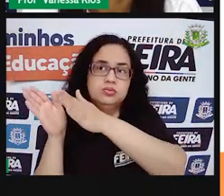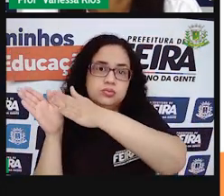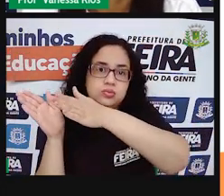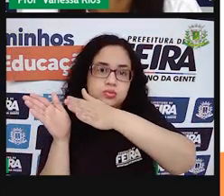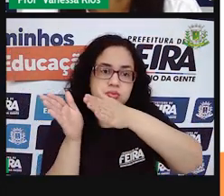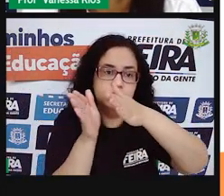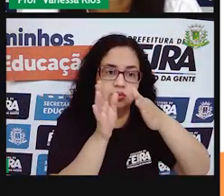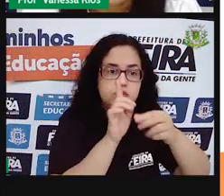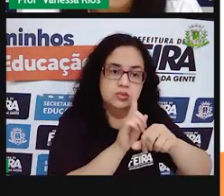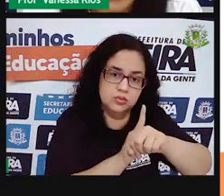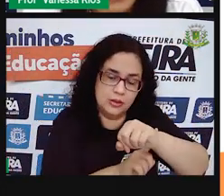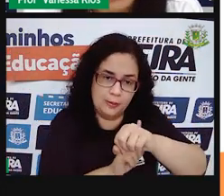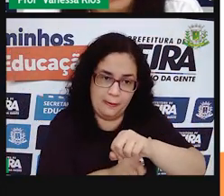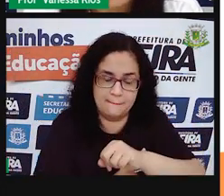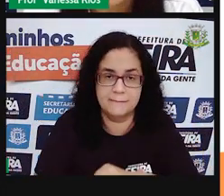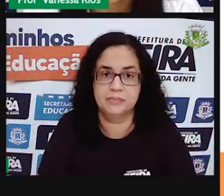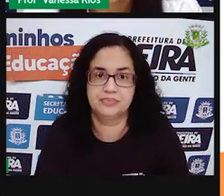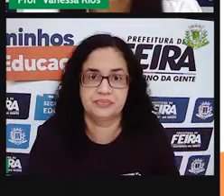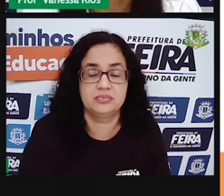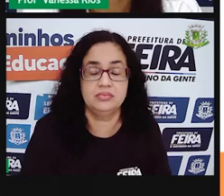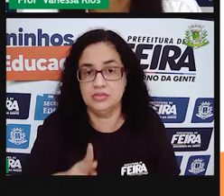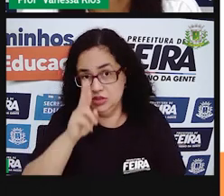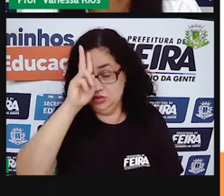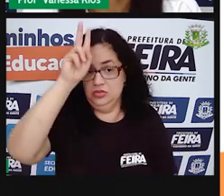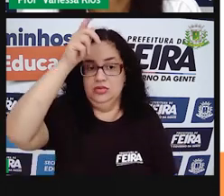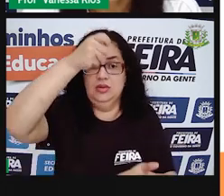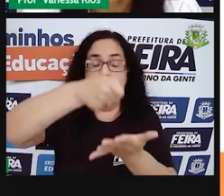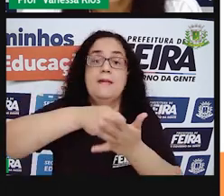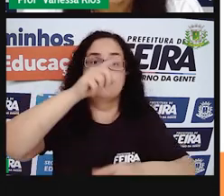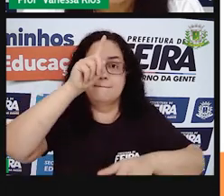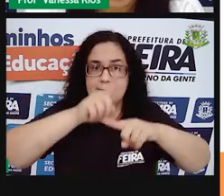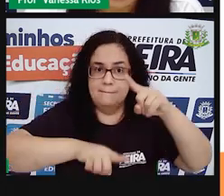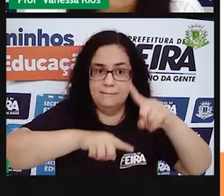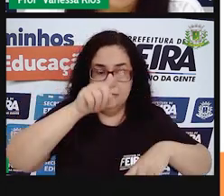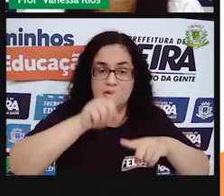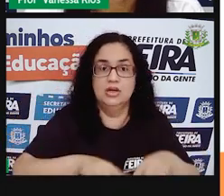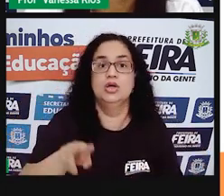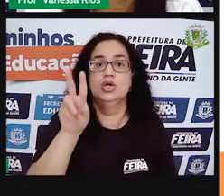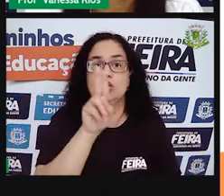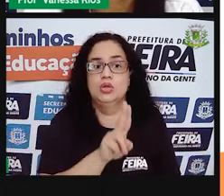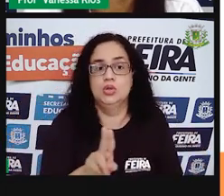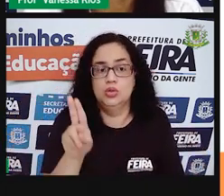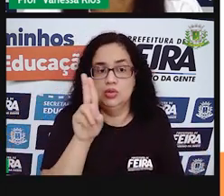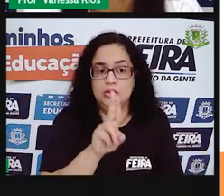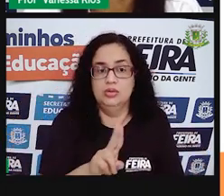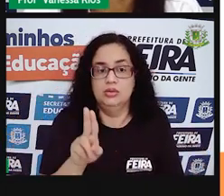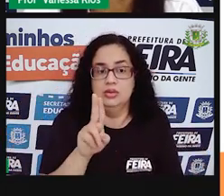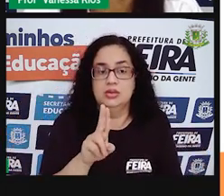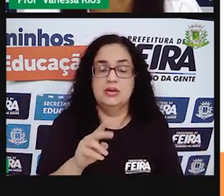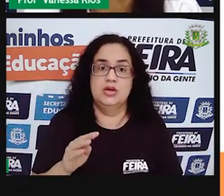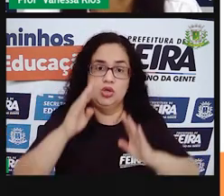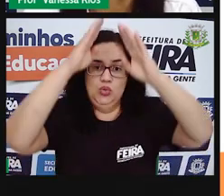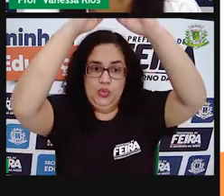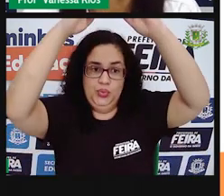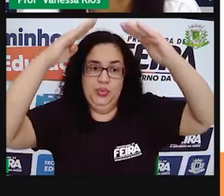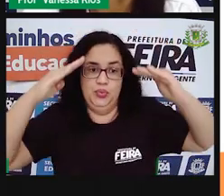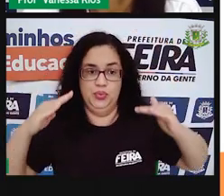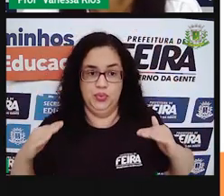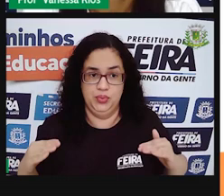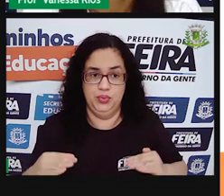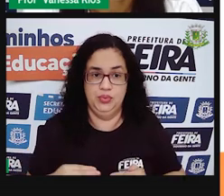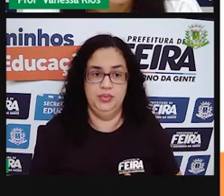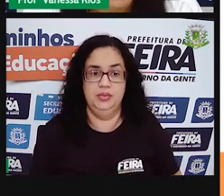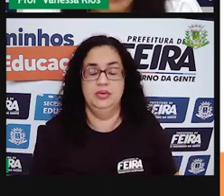aí, conhecer o grau de resistência para os materiais que eles iam utilizar para a construção das pirâmides era algo,